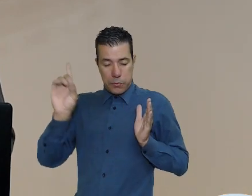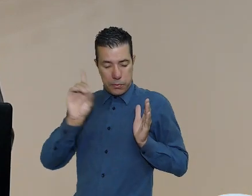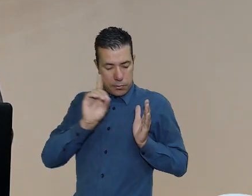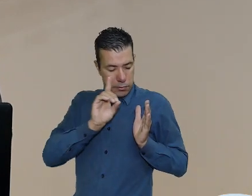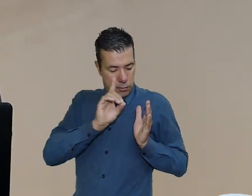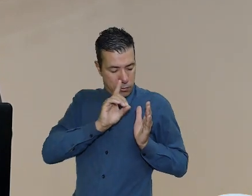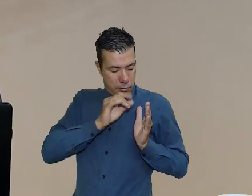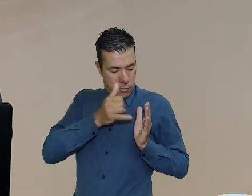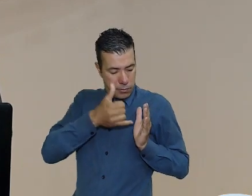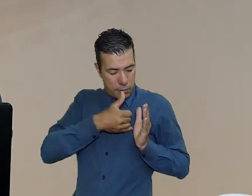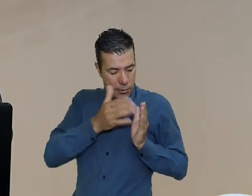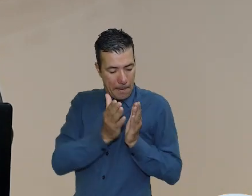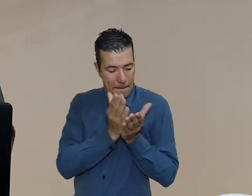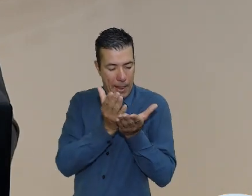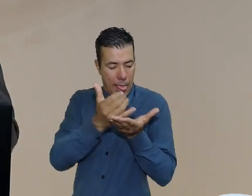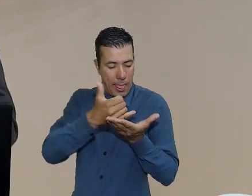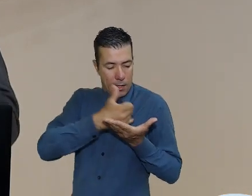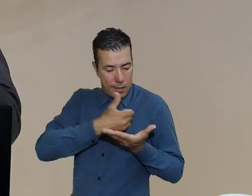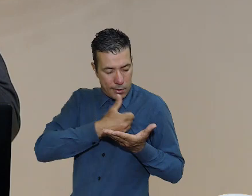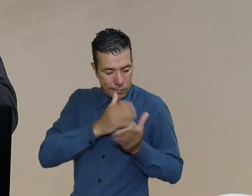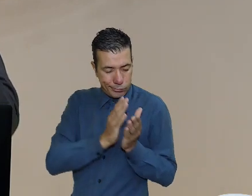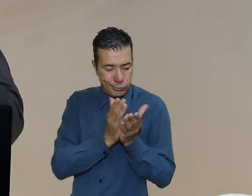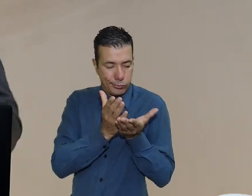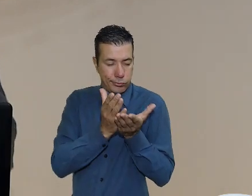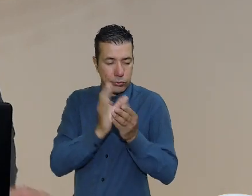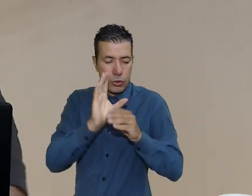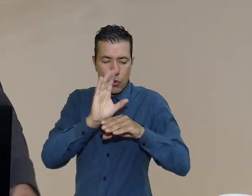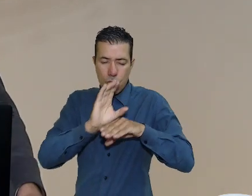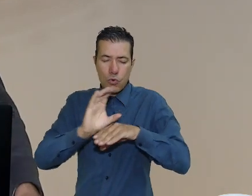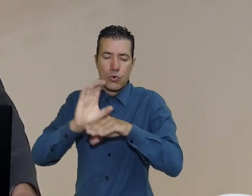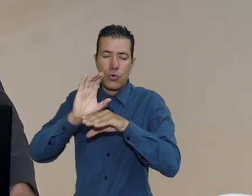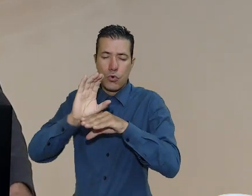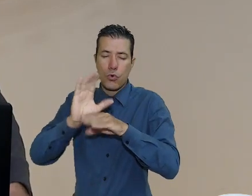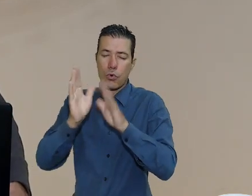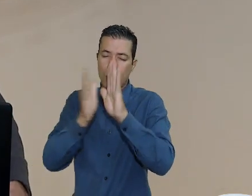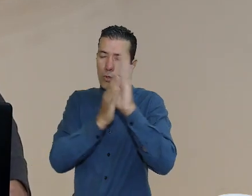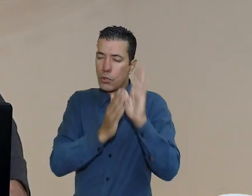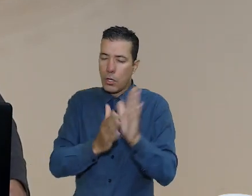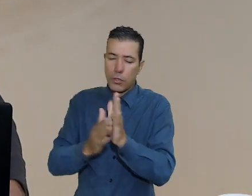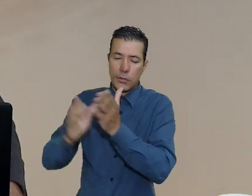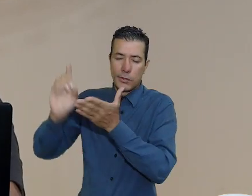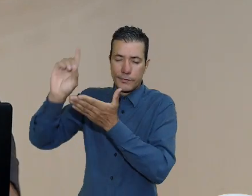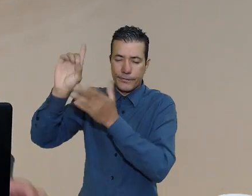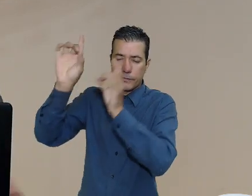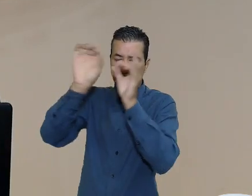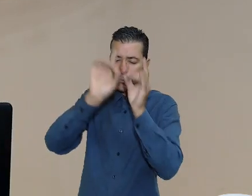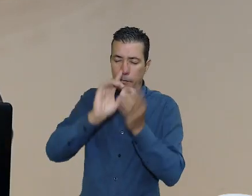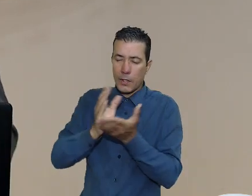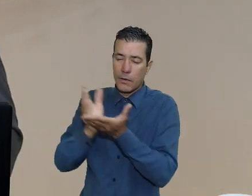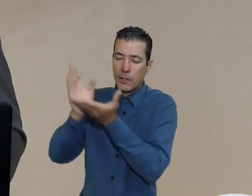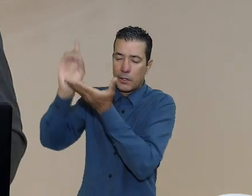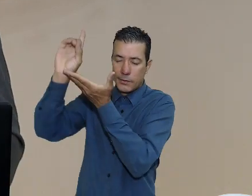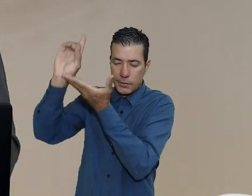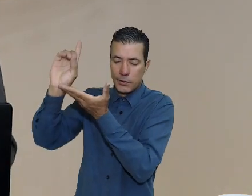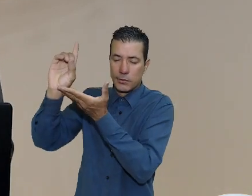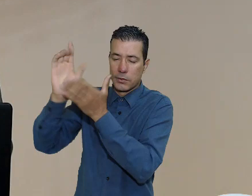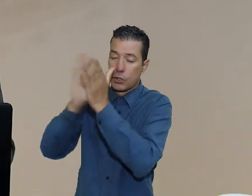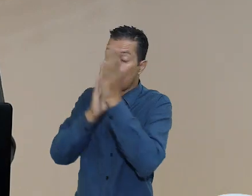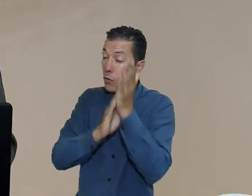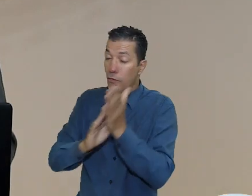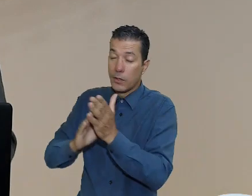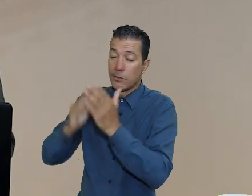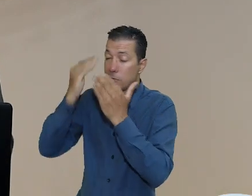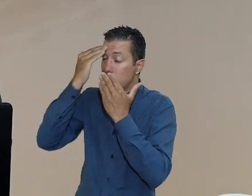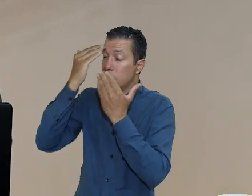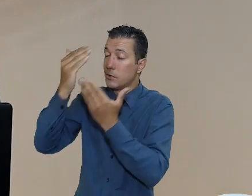estudada. Muito obrigado, Senhor, pela oportunidade deste culto de adoração especial a ti. Em nome de Jesus, te louvamos e